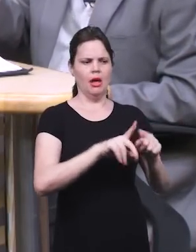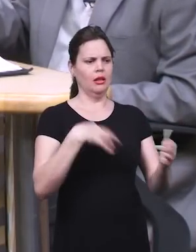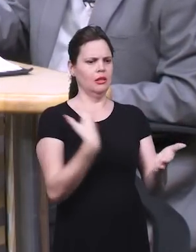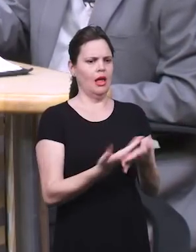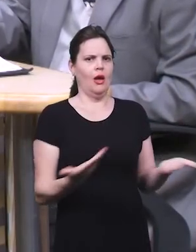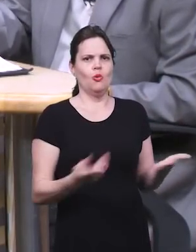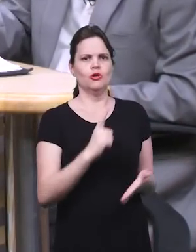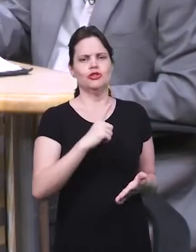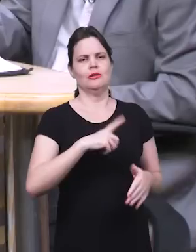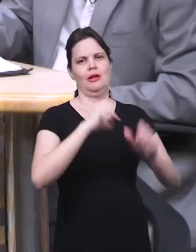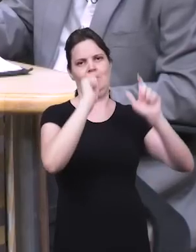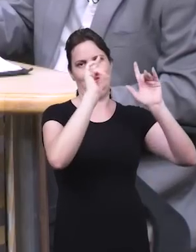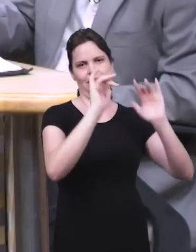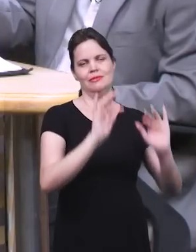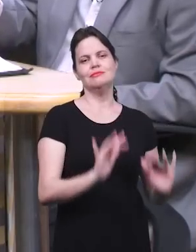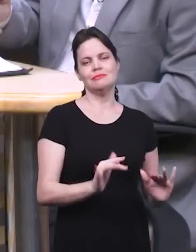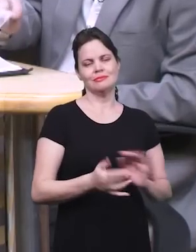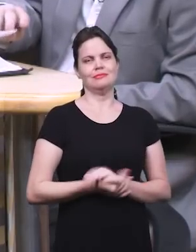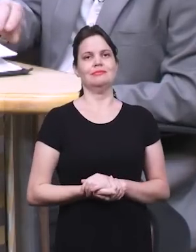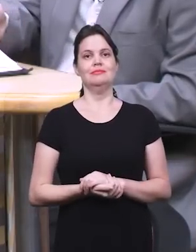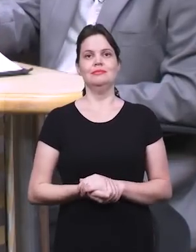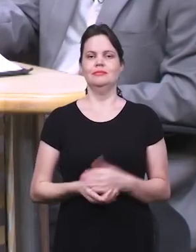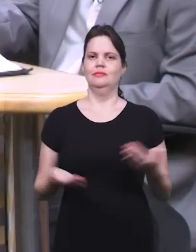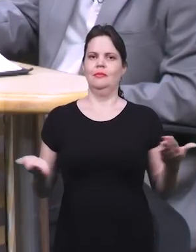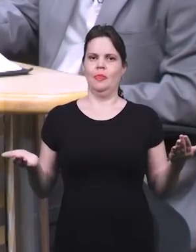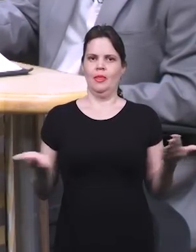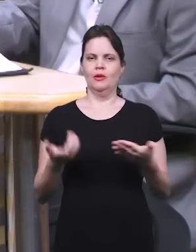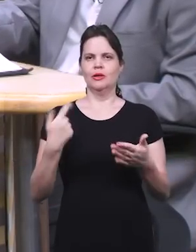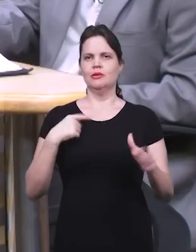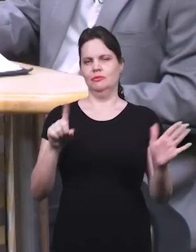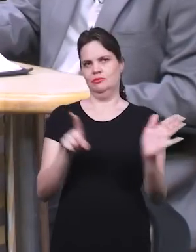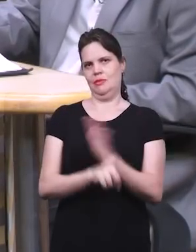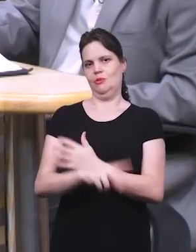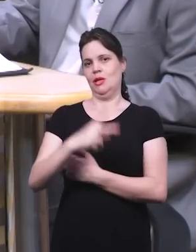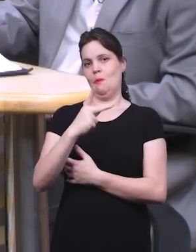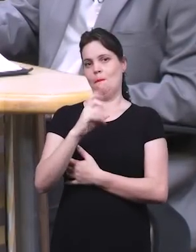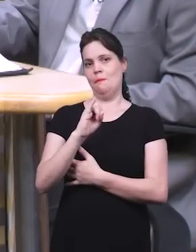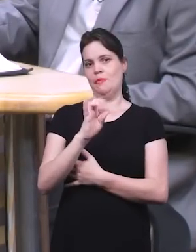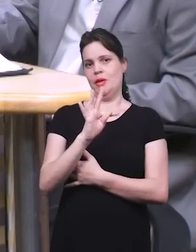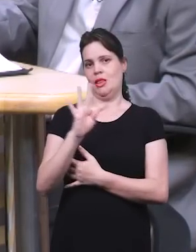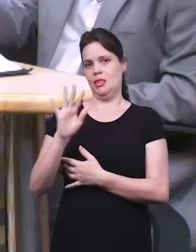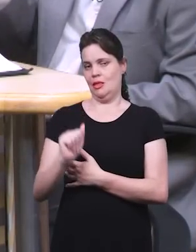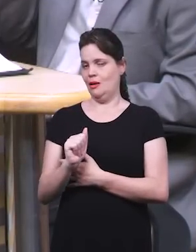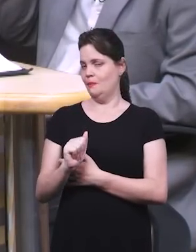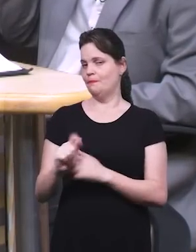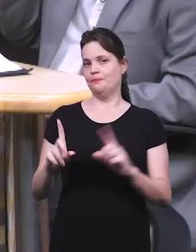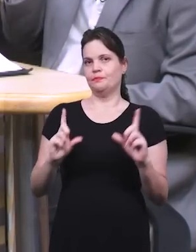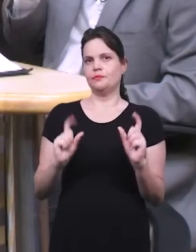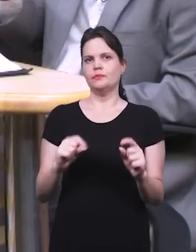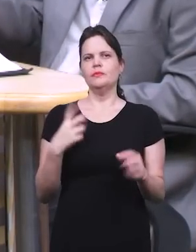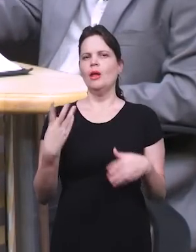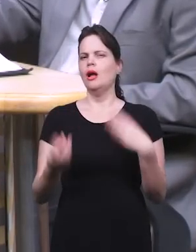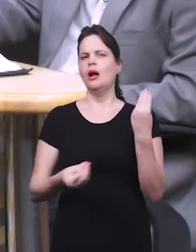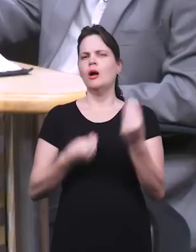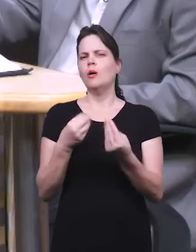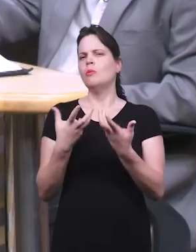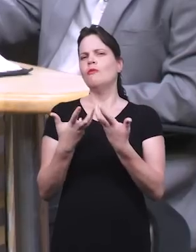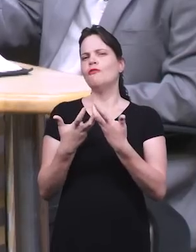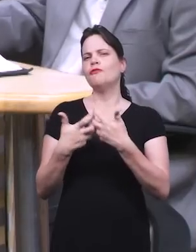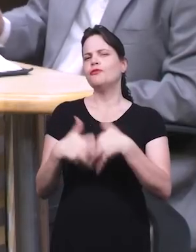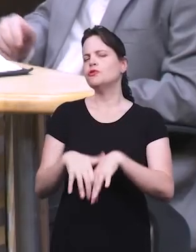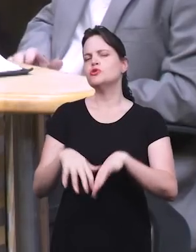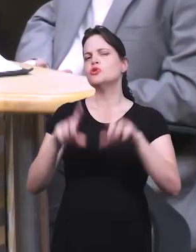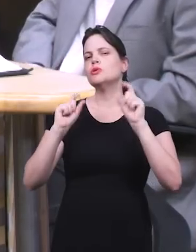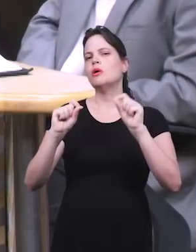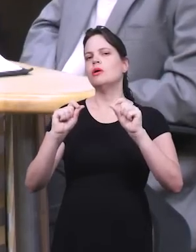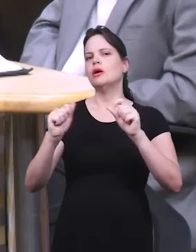Mas como é que e aí eu passo para o pastor Fernando Pita aqui, como é que é essa